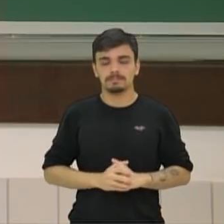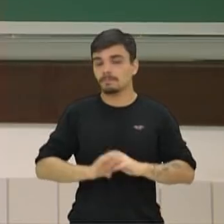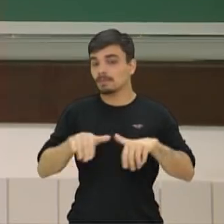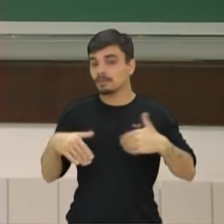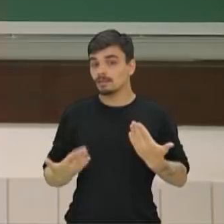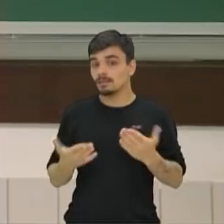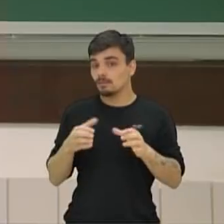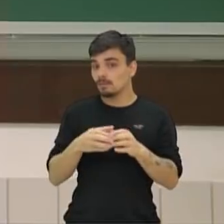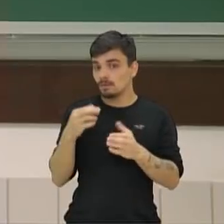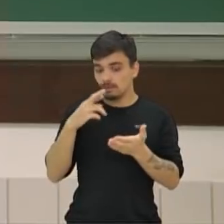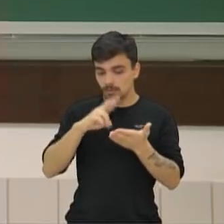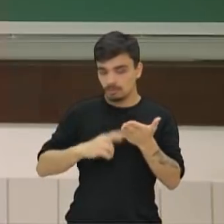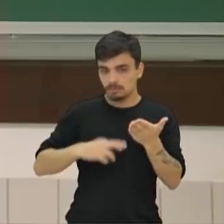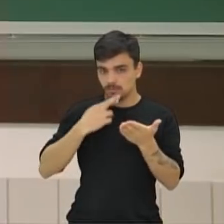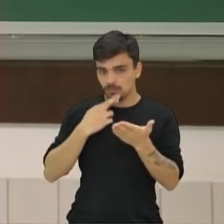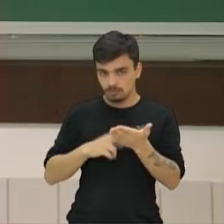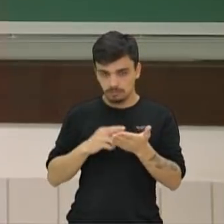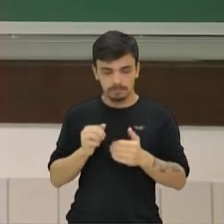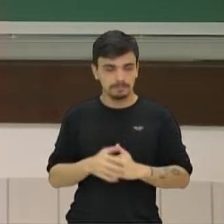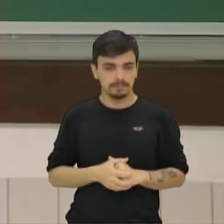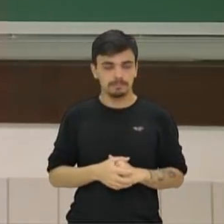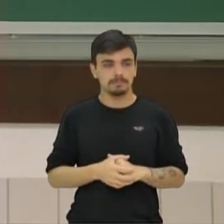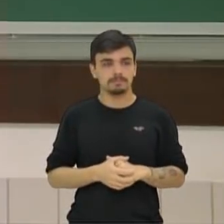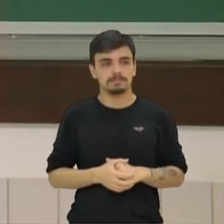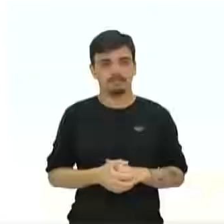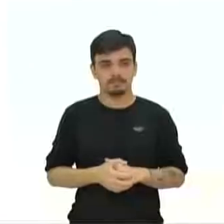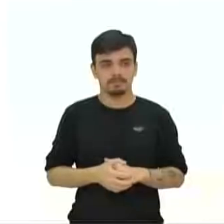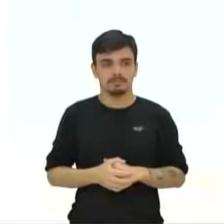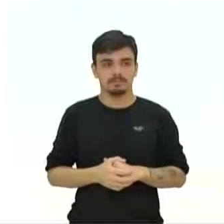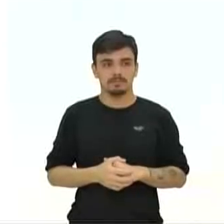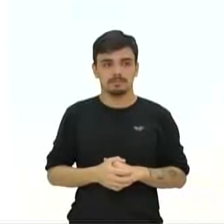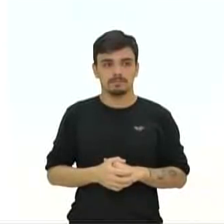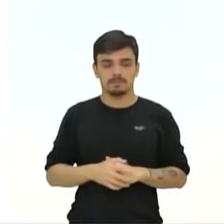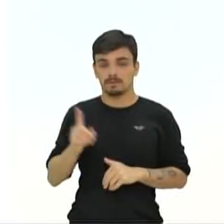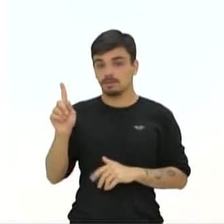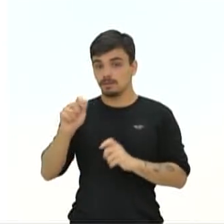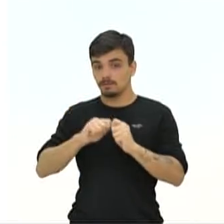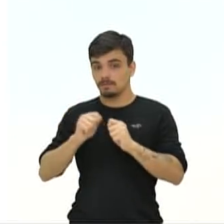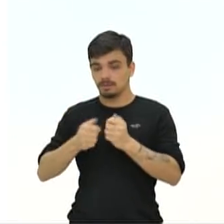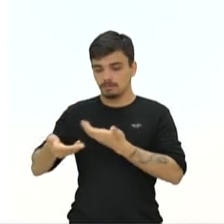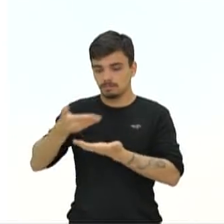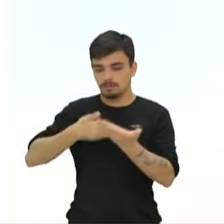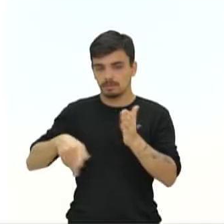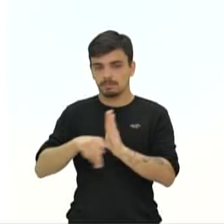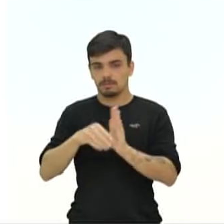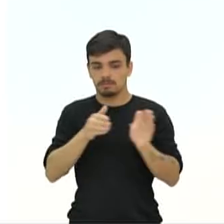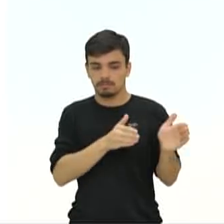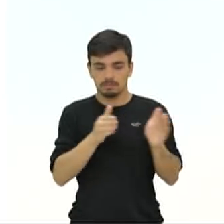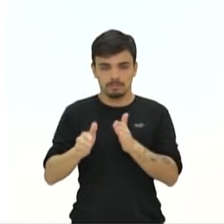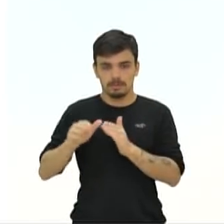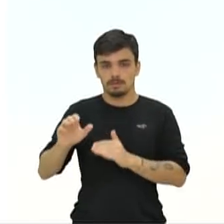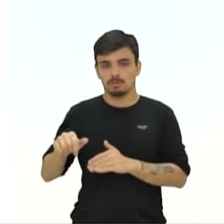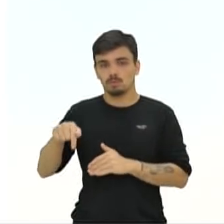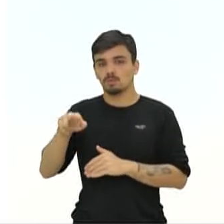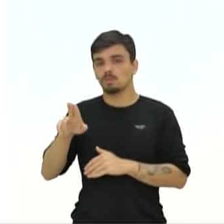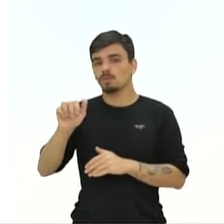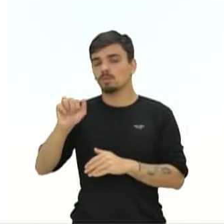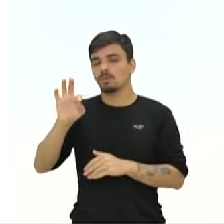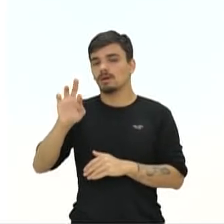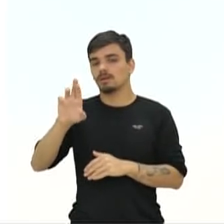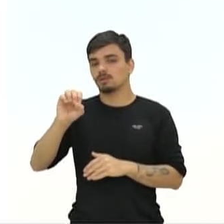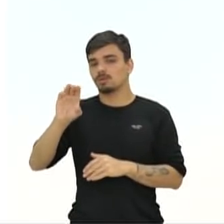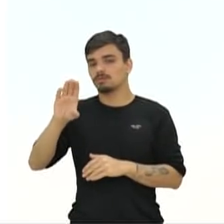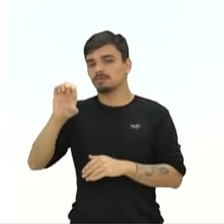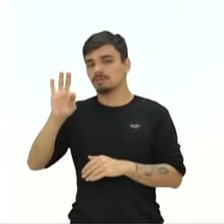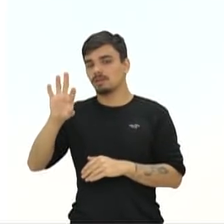Então, galerinha, vamos corrigir? Olha lá, ele fazia parte da fase do Quattrocento,